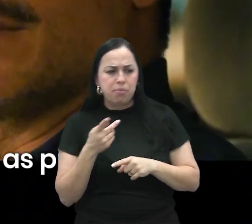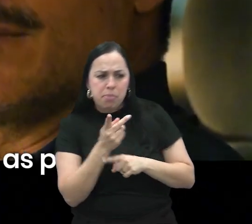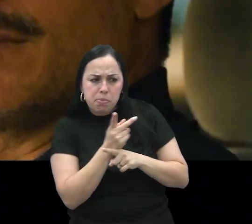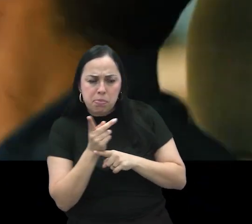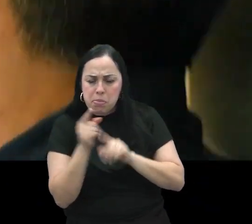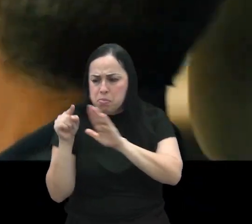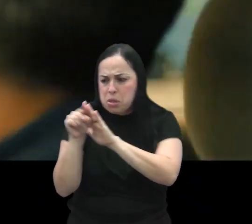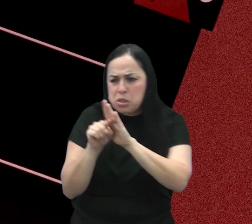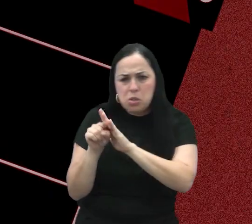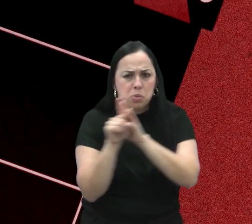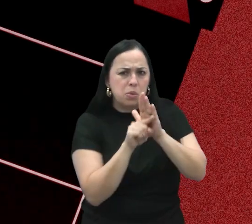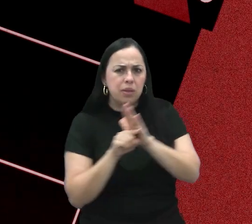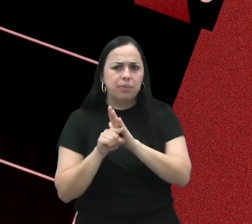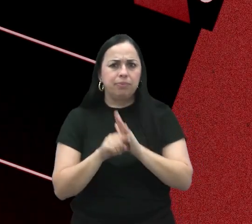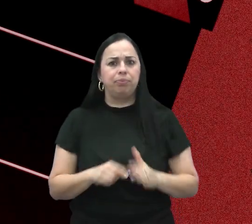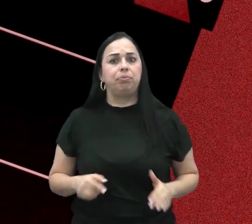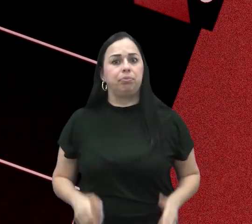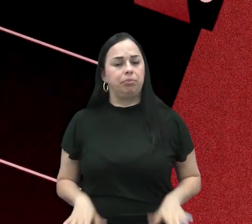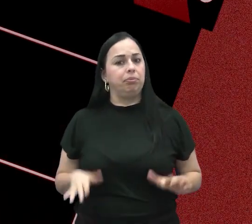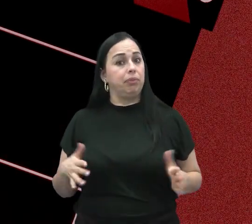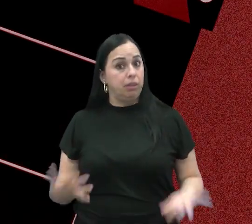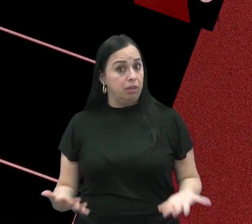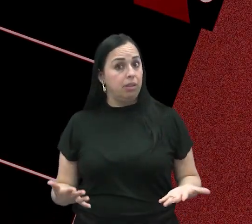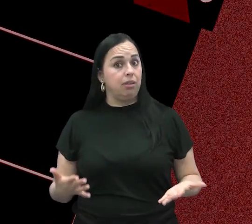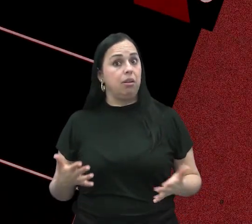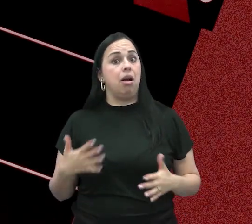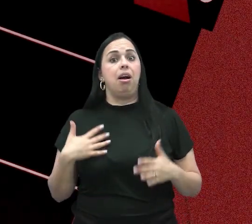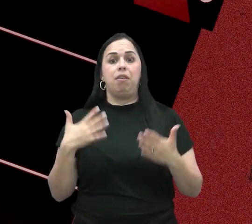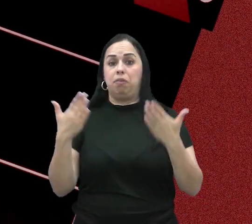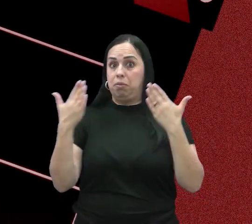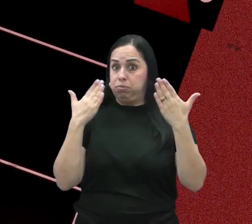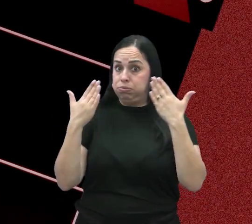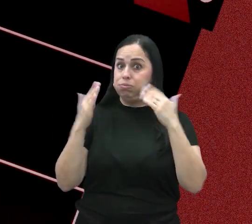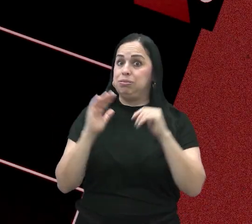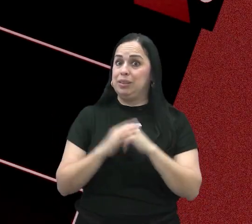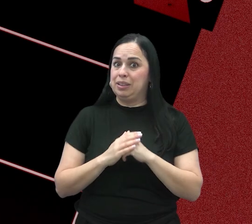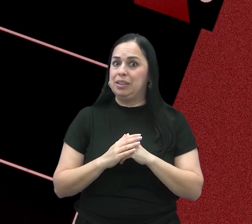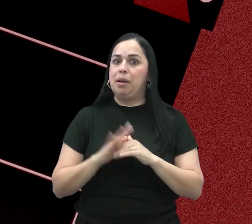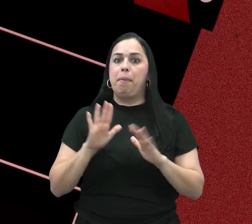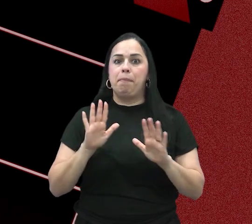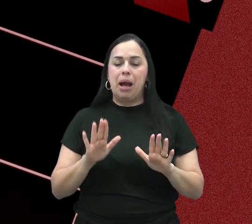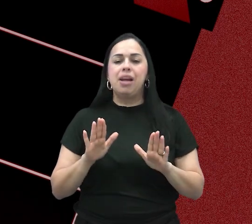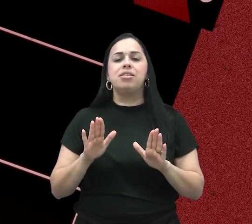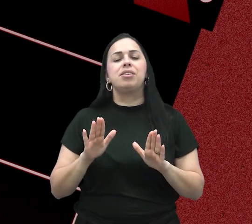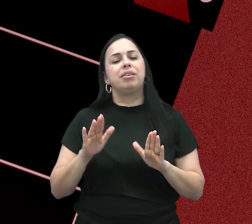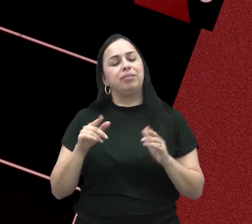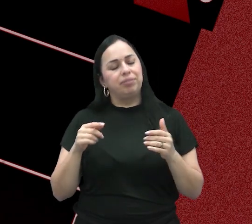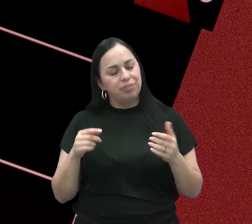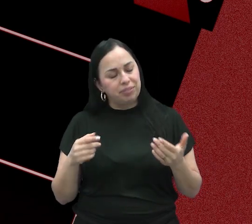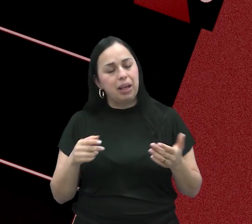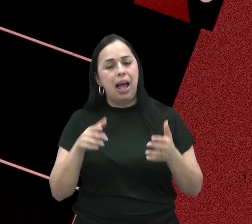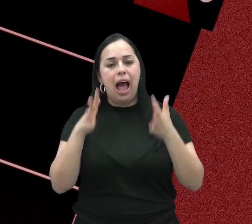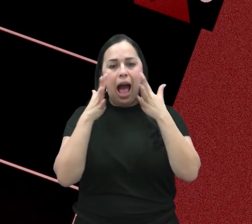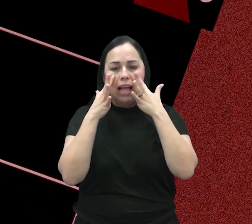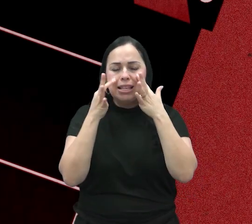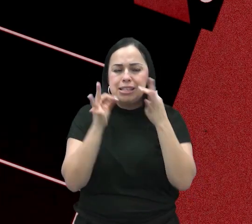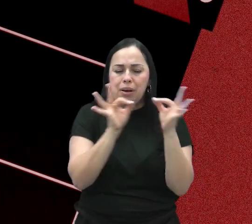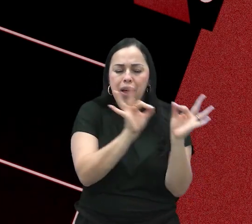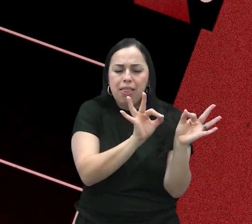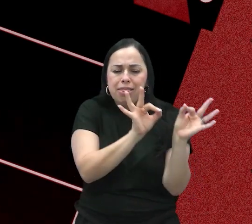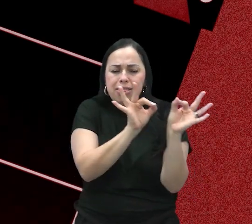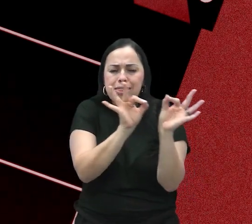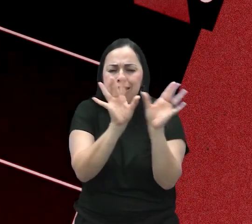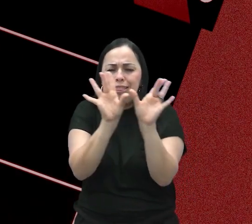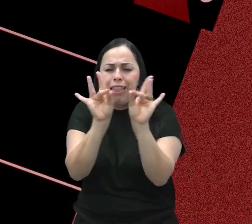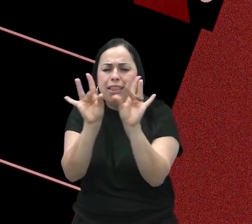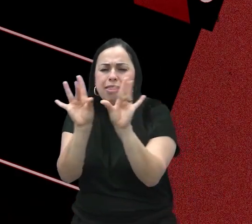you. É um suspense psicológico, não é um filme totalmente linear, portanto, prestem ali atenção